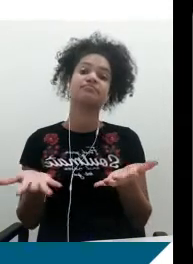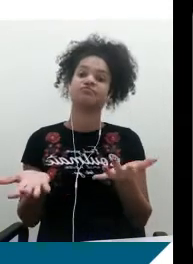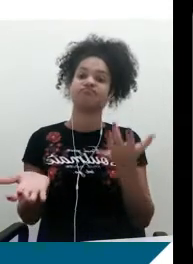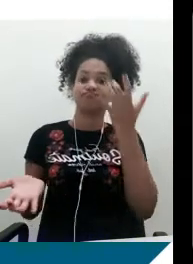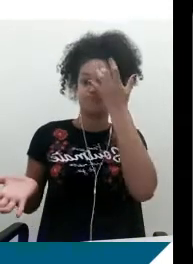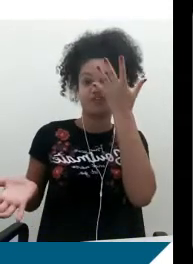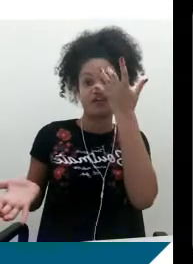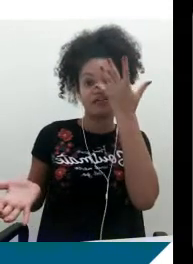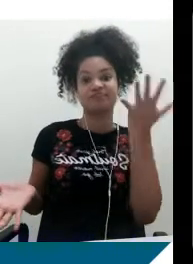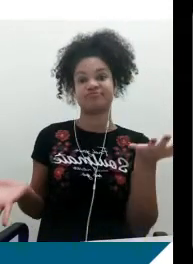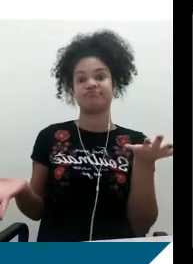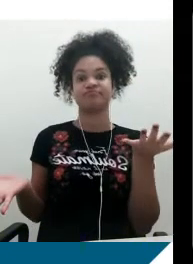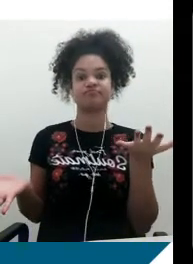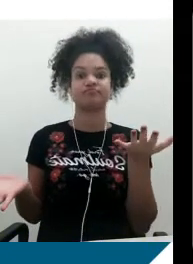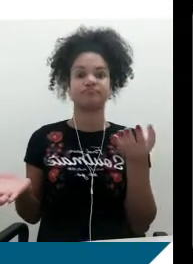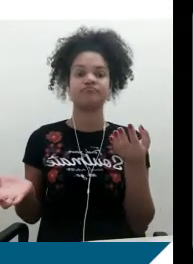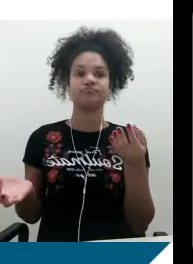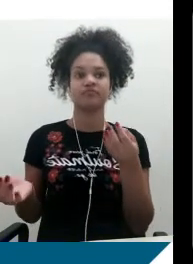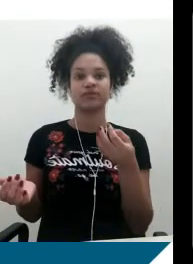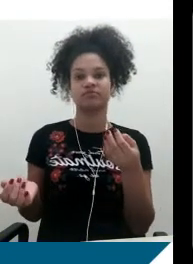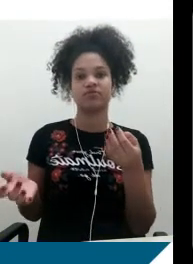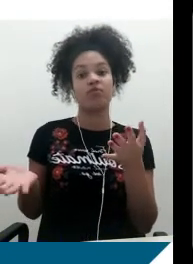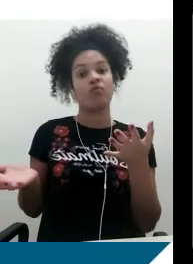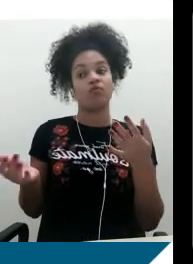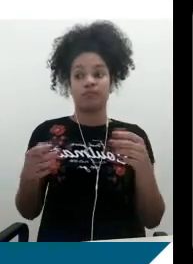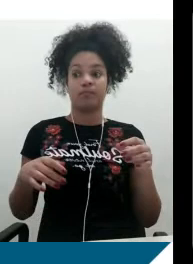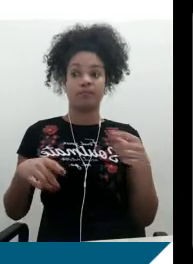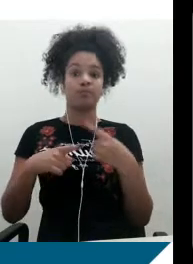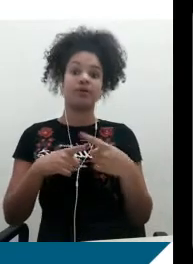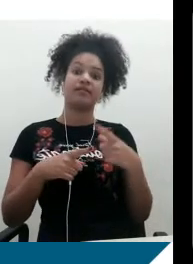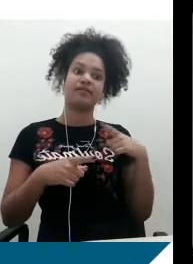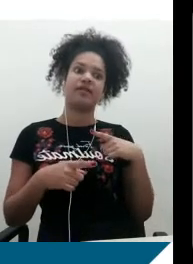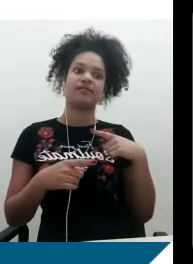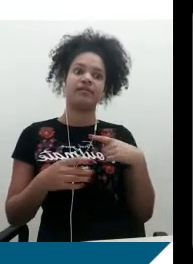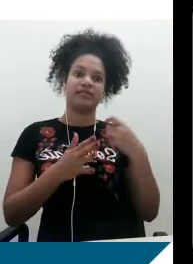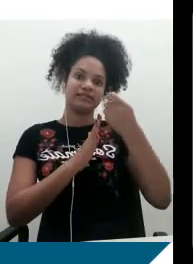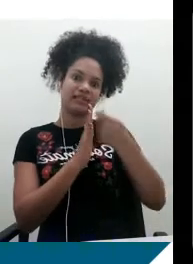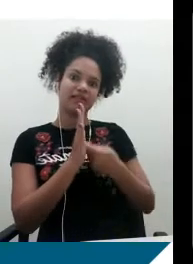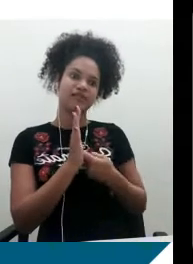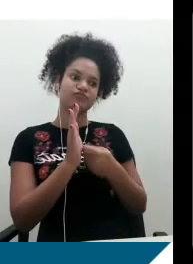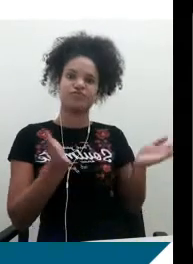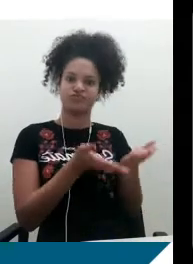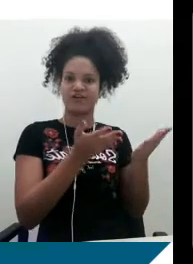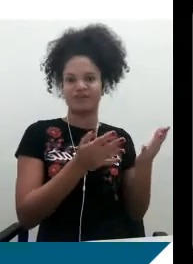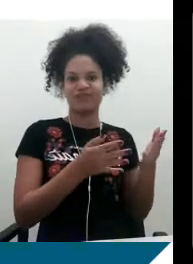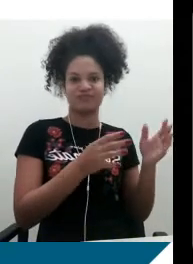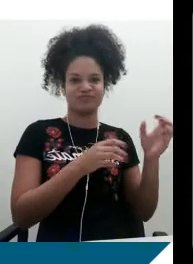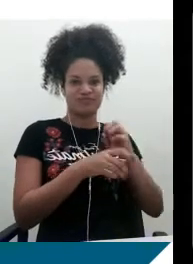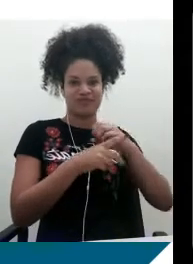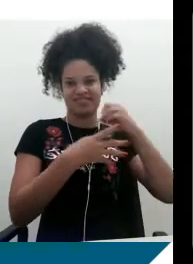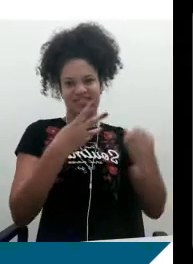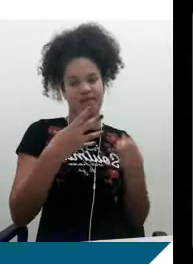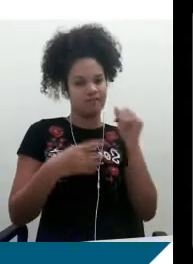é mais simples e que ele é mais acessível a partir dos dados que se tem tanto nos textos motivadores quanto